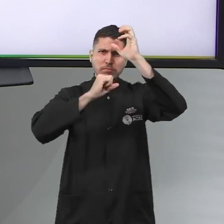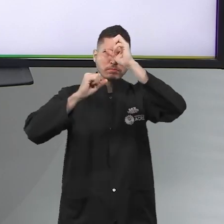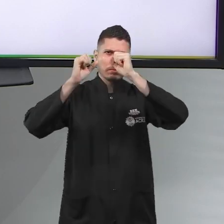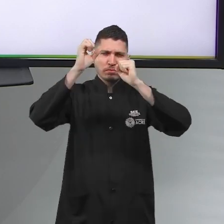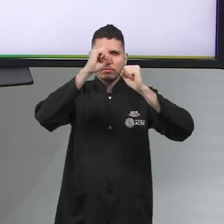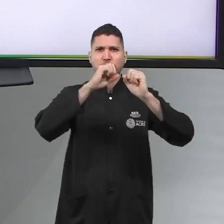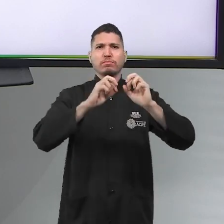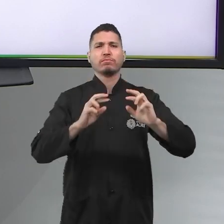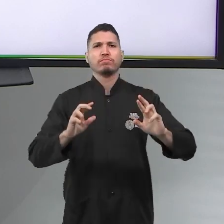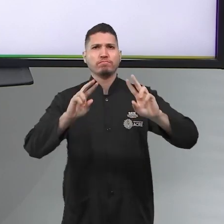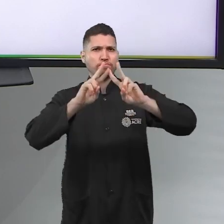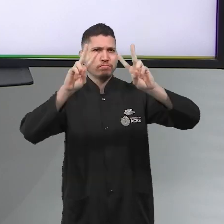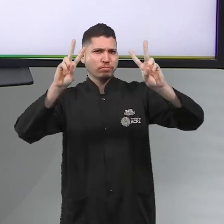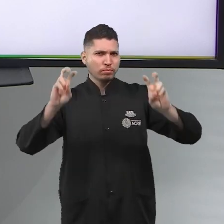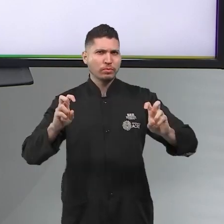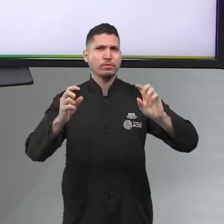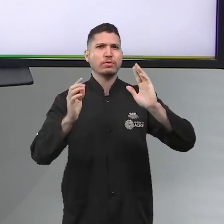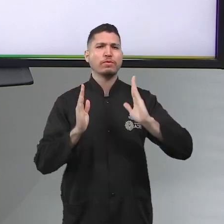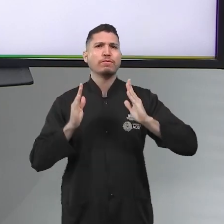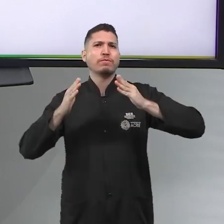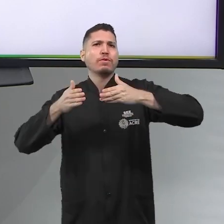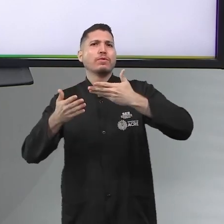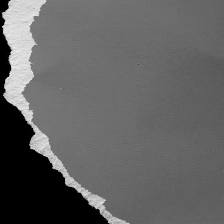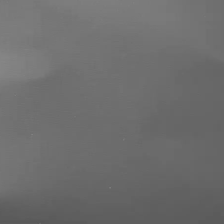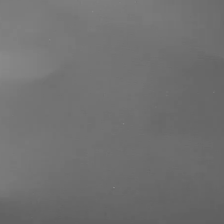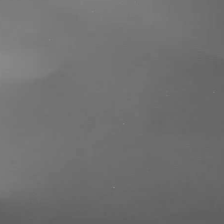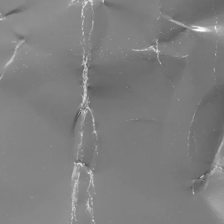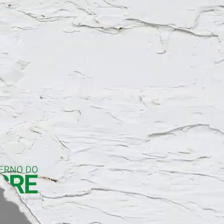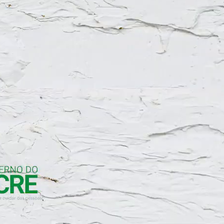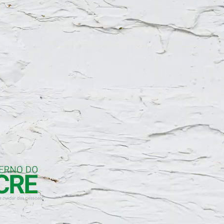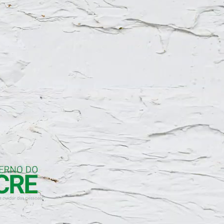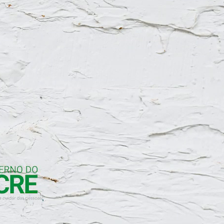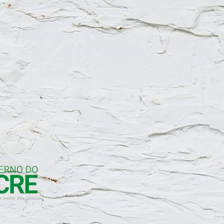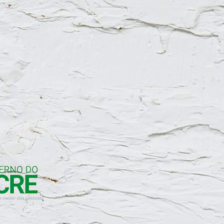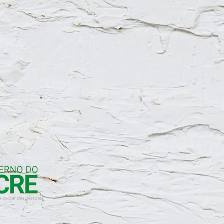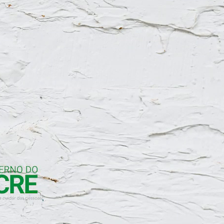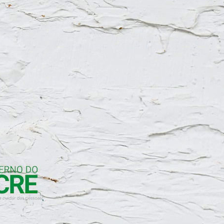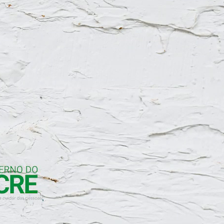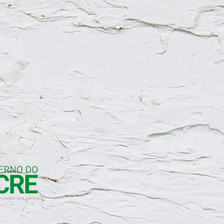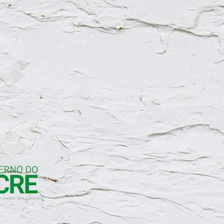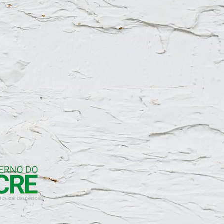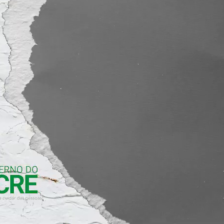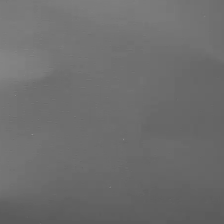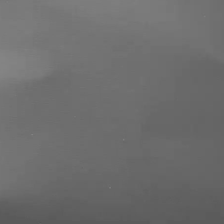a respeito deste objeto de conhecimento.